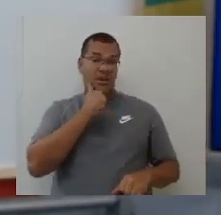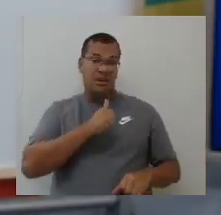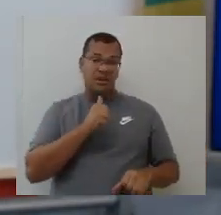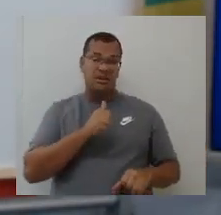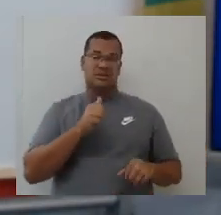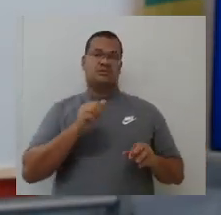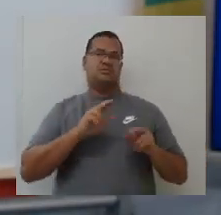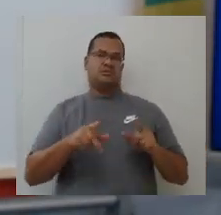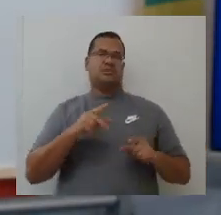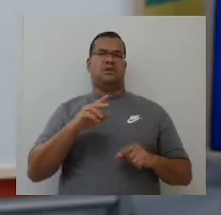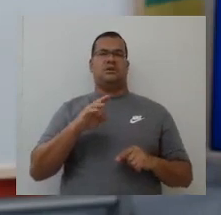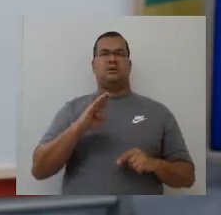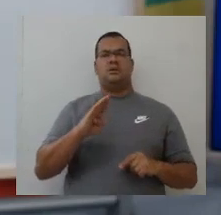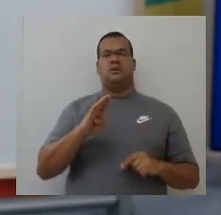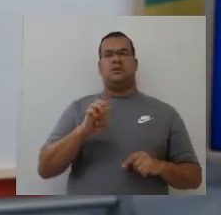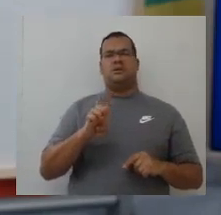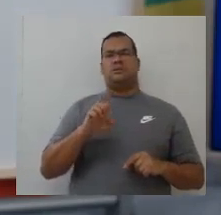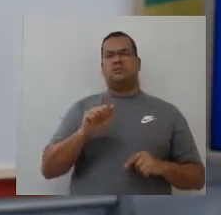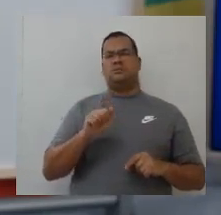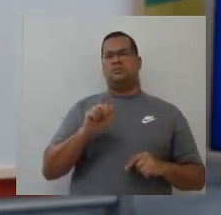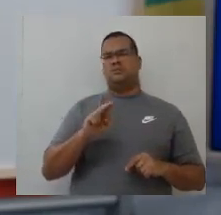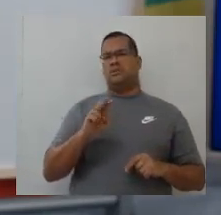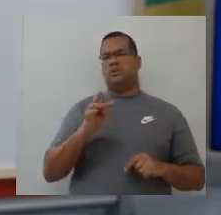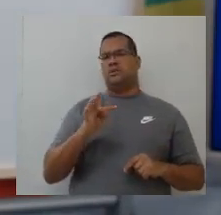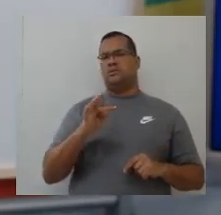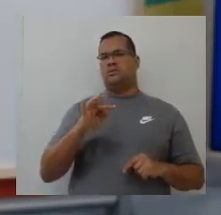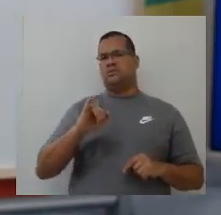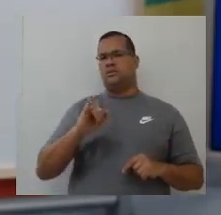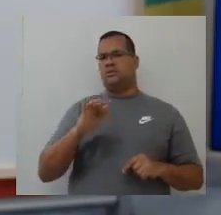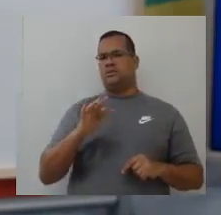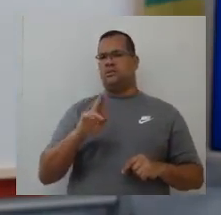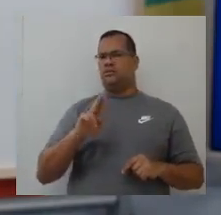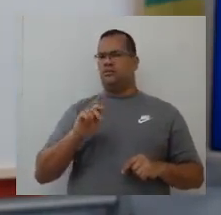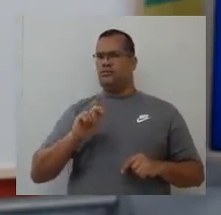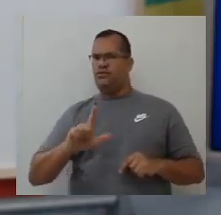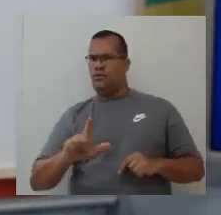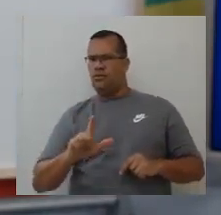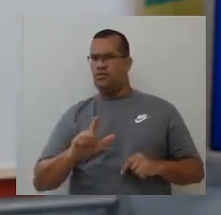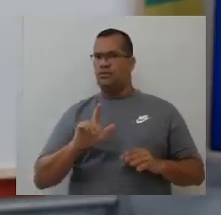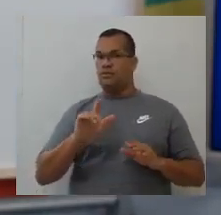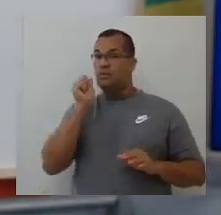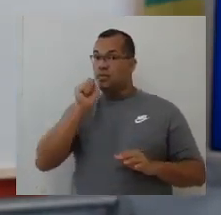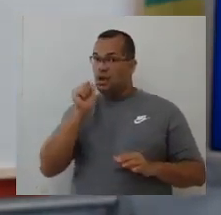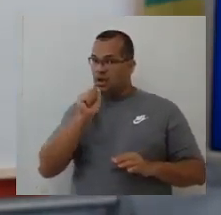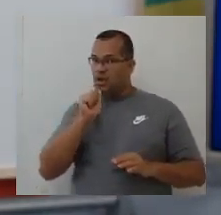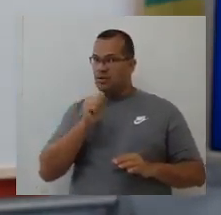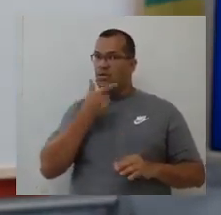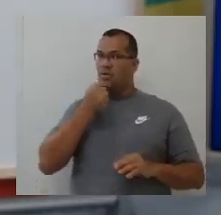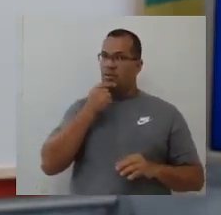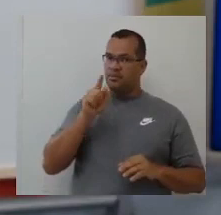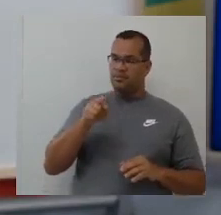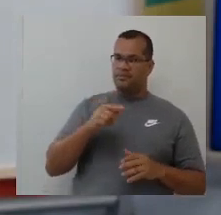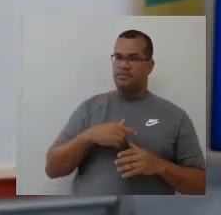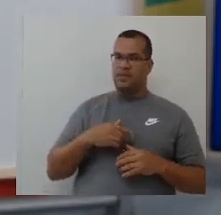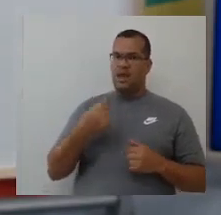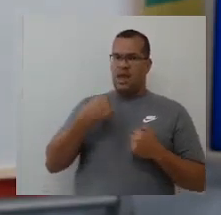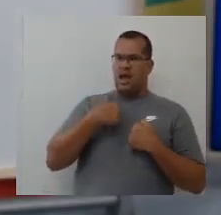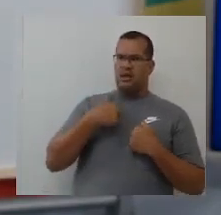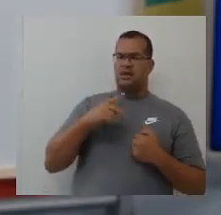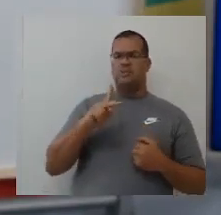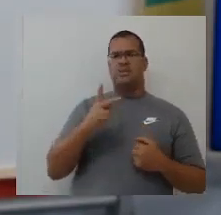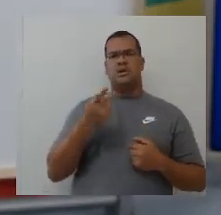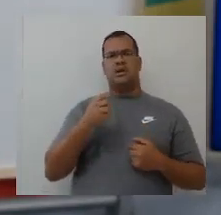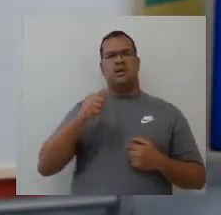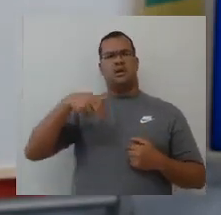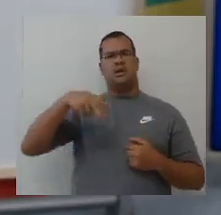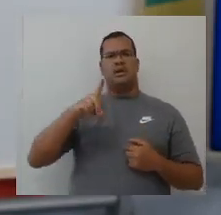utilizo beautiful, gênero beautiful, beleza? Então, opa, eu chego para alguém e digo, ó, I am handsome. Eu